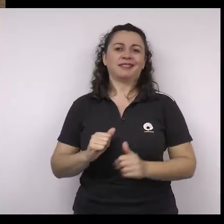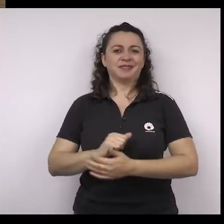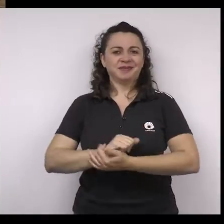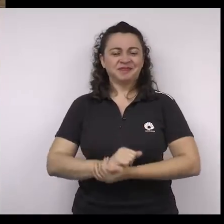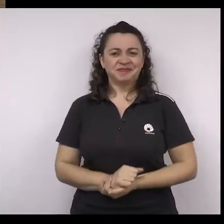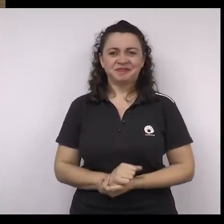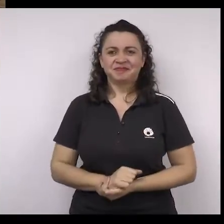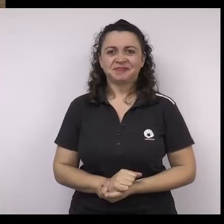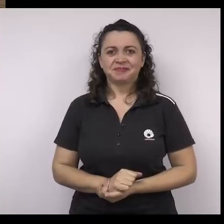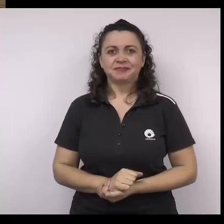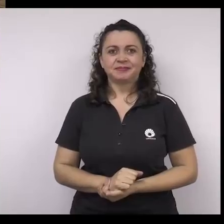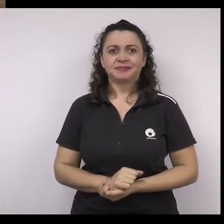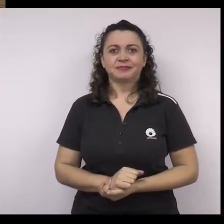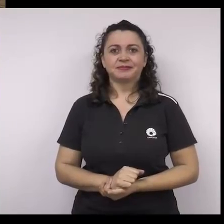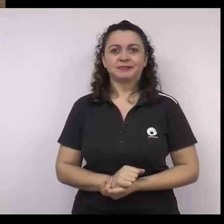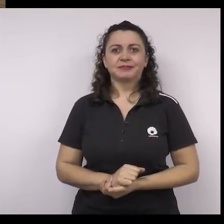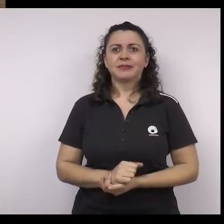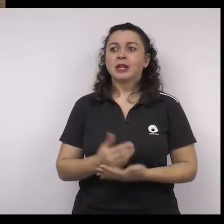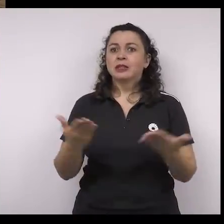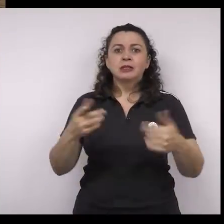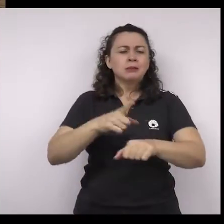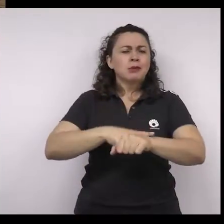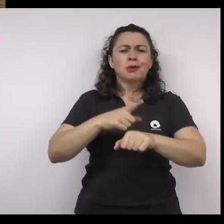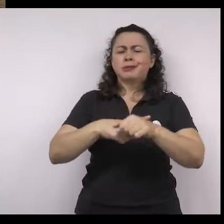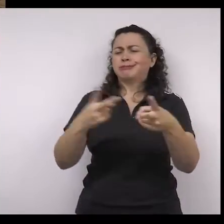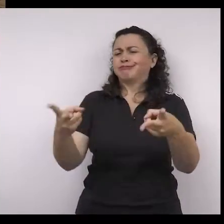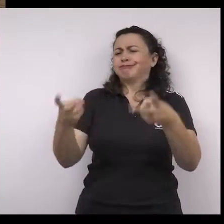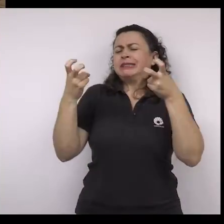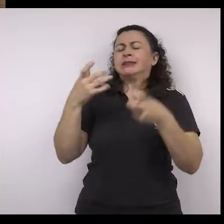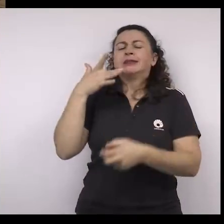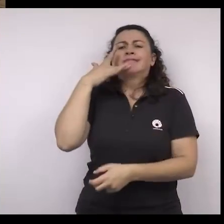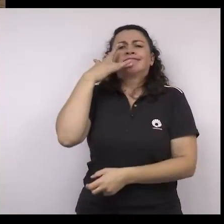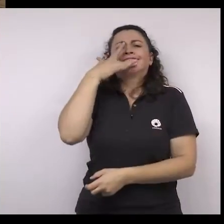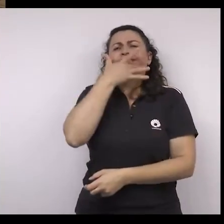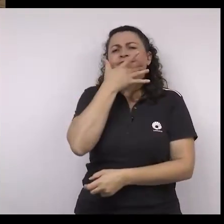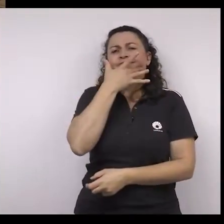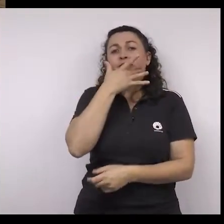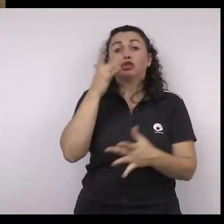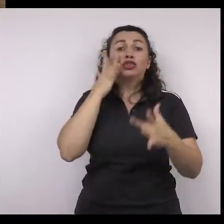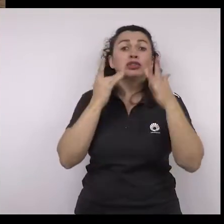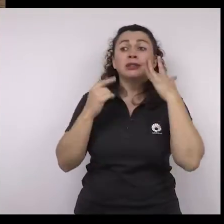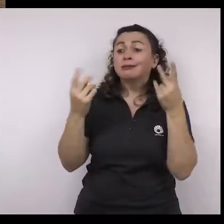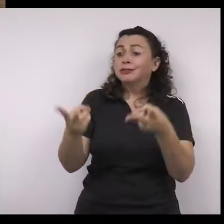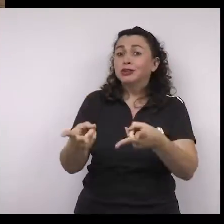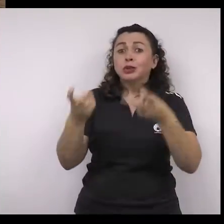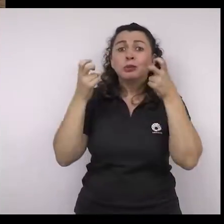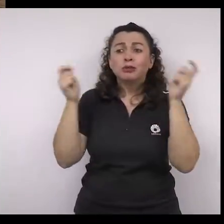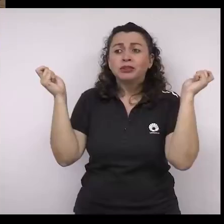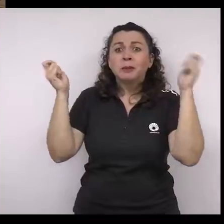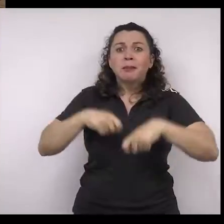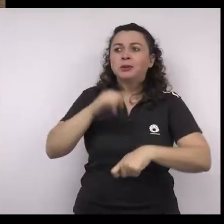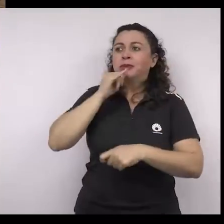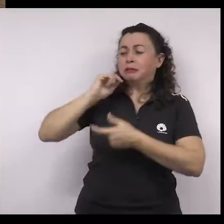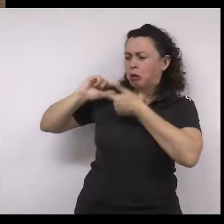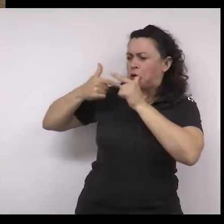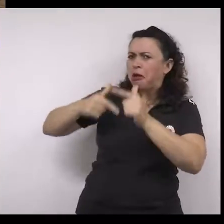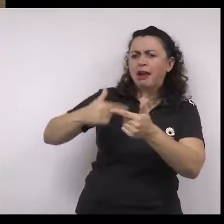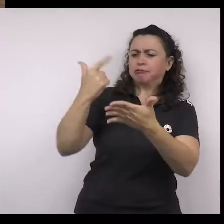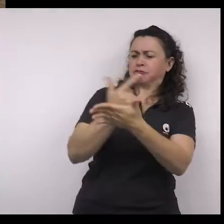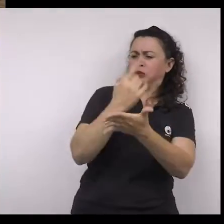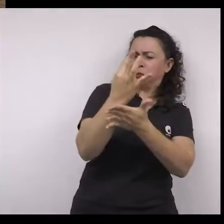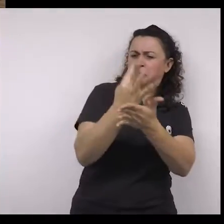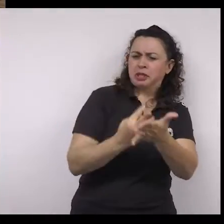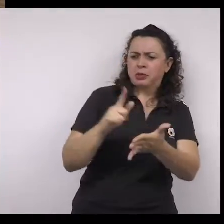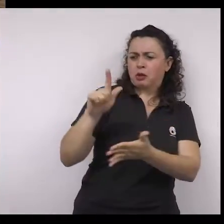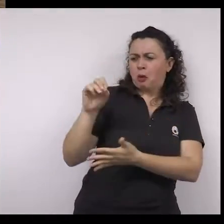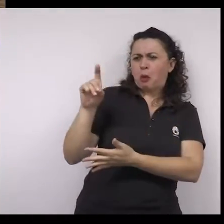inquieta. Achei maravilhoso, né? Porque eu sou atriz de teatro há 6 anos e eu entrei no Profis, então eu tô longe